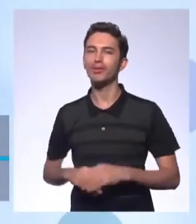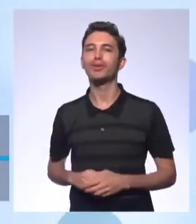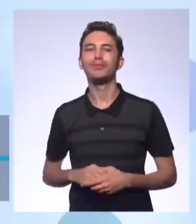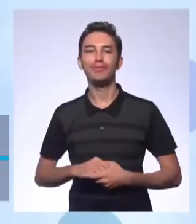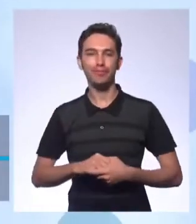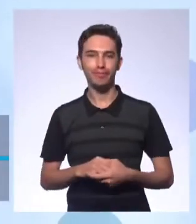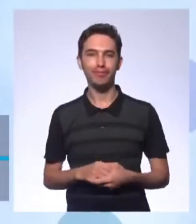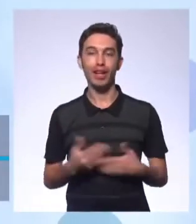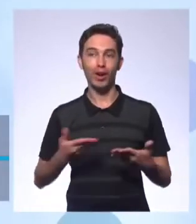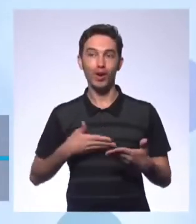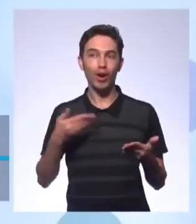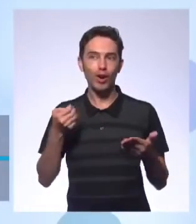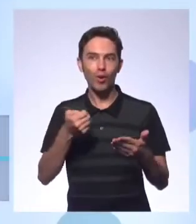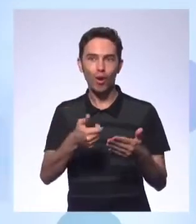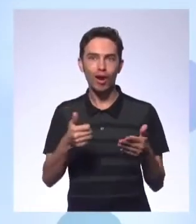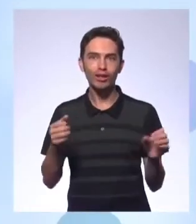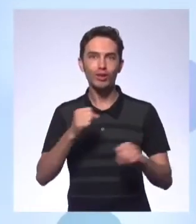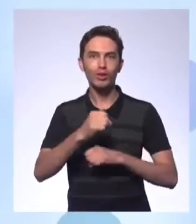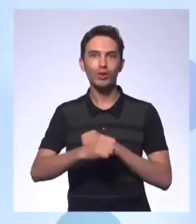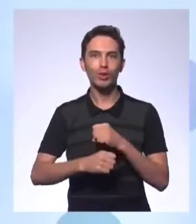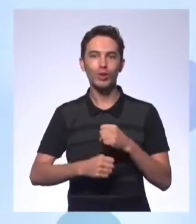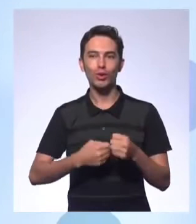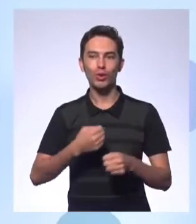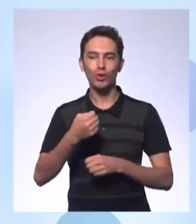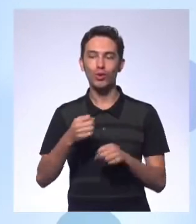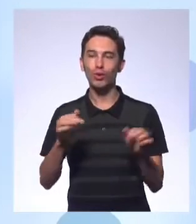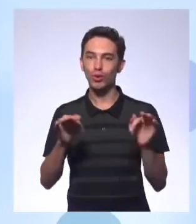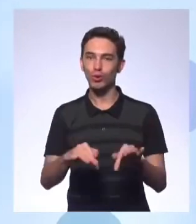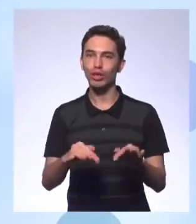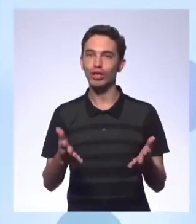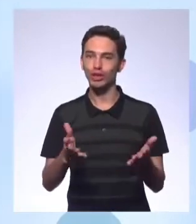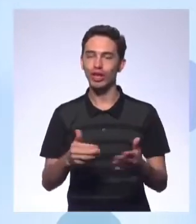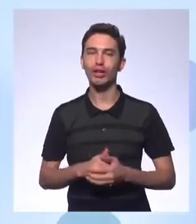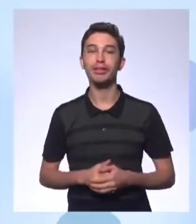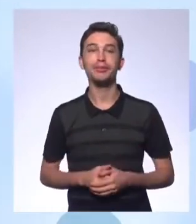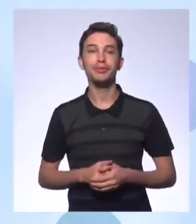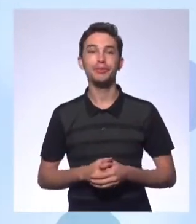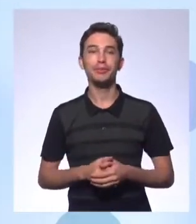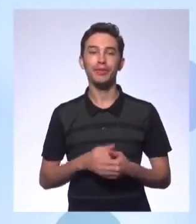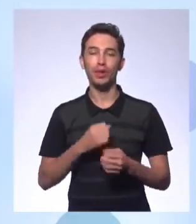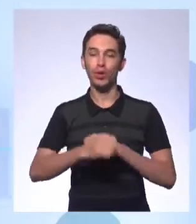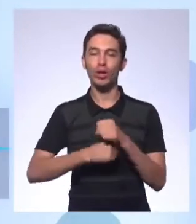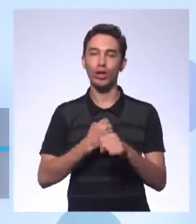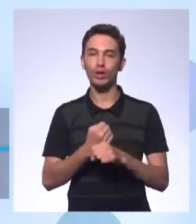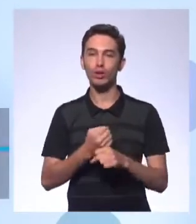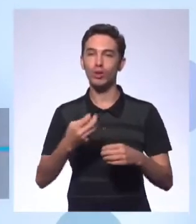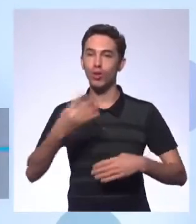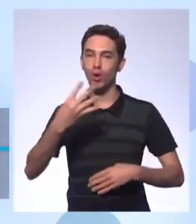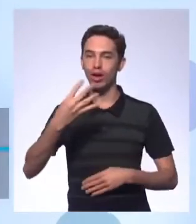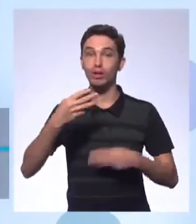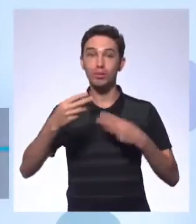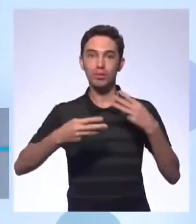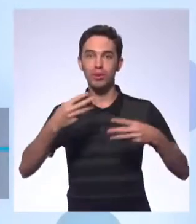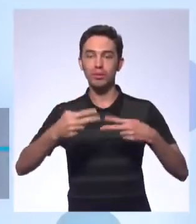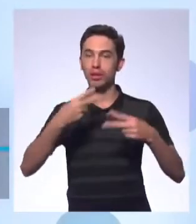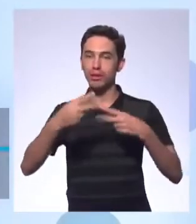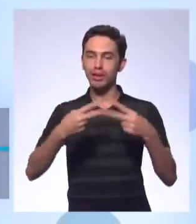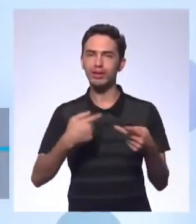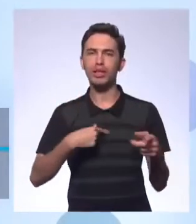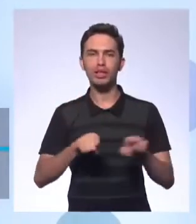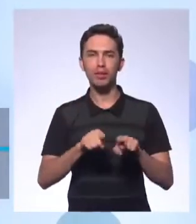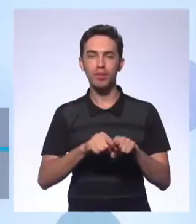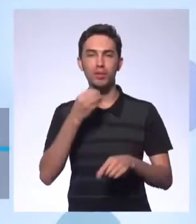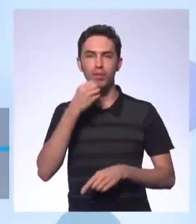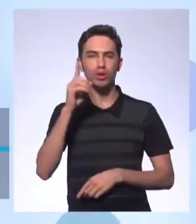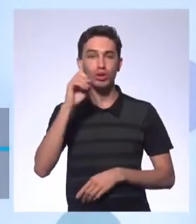estudando aí nessa reta final do quarto bimestre. E também bom dia para essa garotada esperta que já